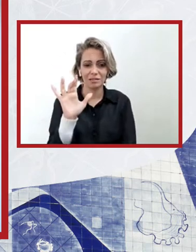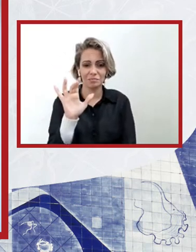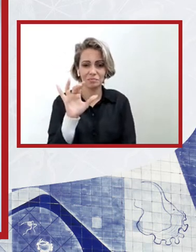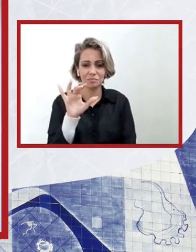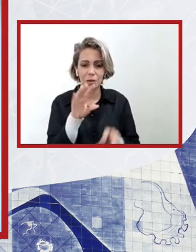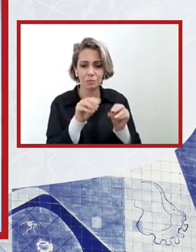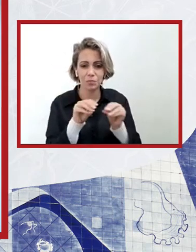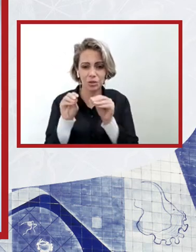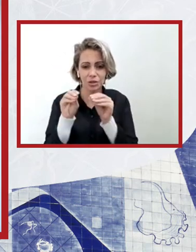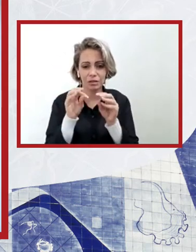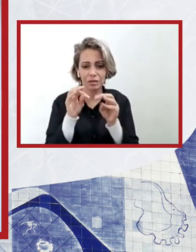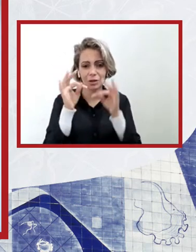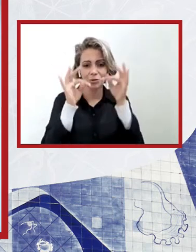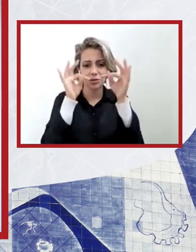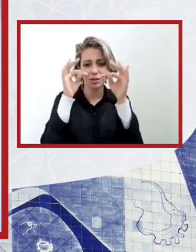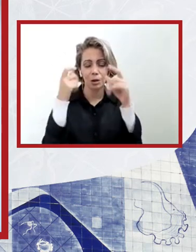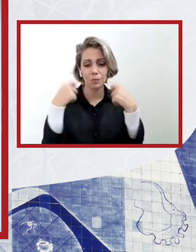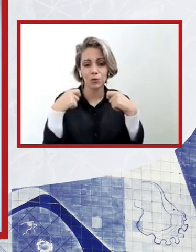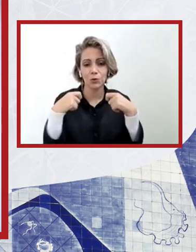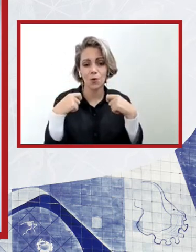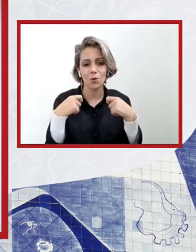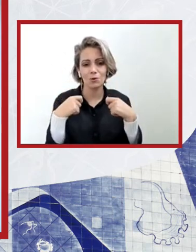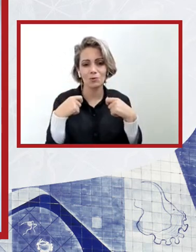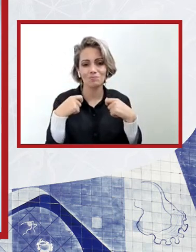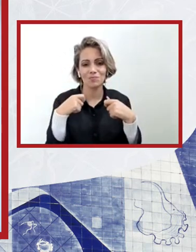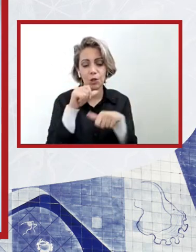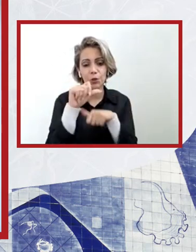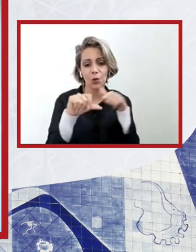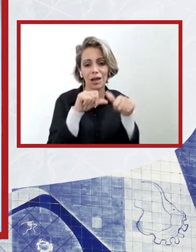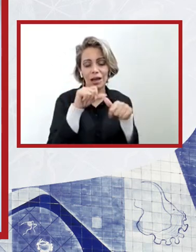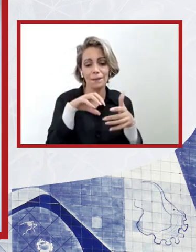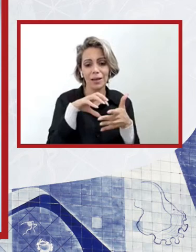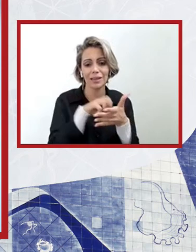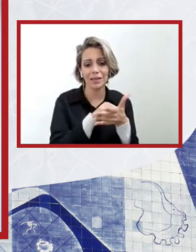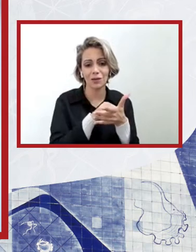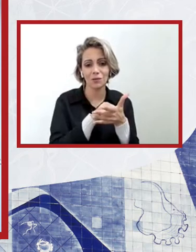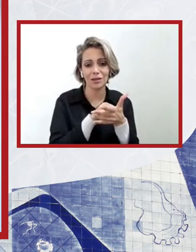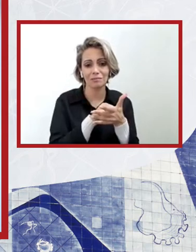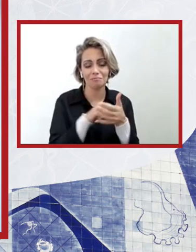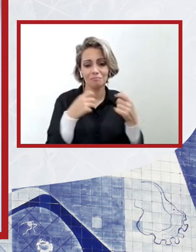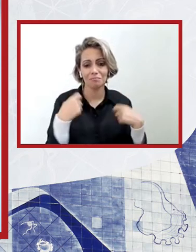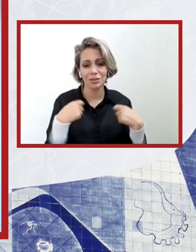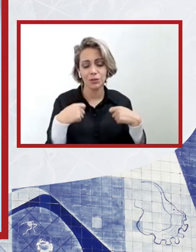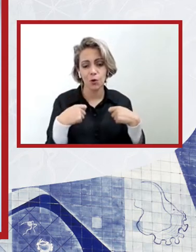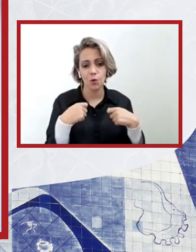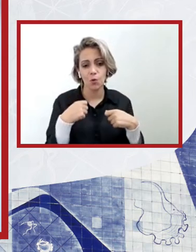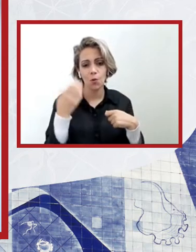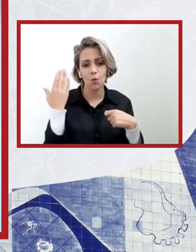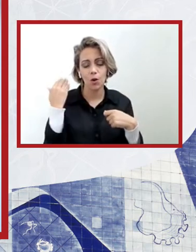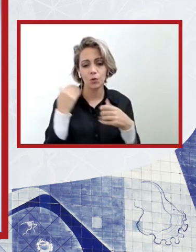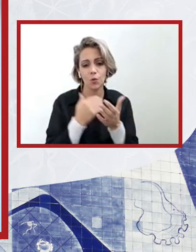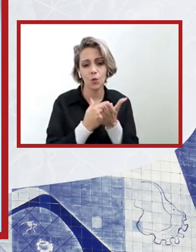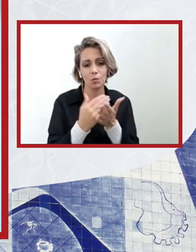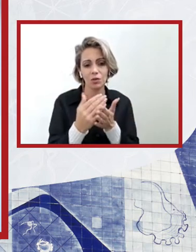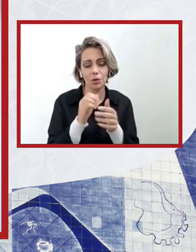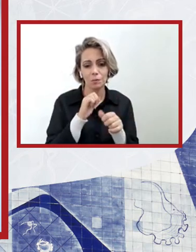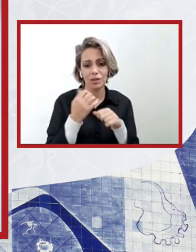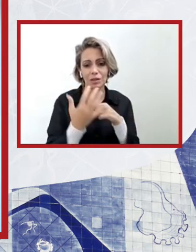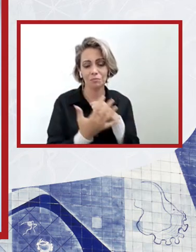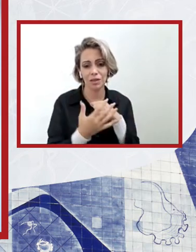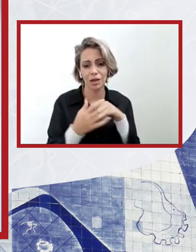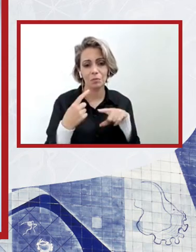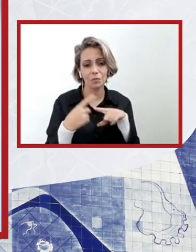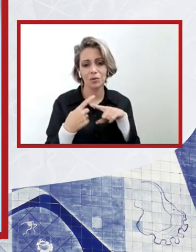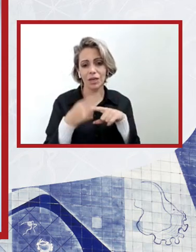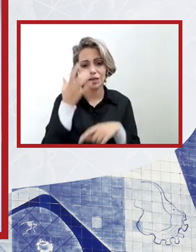Né, e não tinha ninguém em casa para auxiliar, para poder entrar nas aulas, né, no